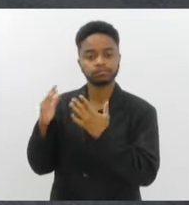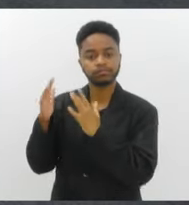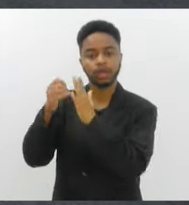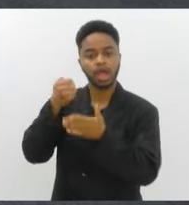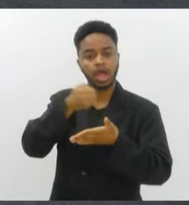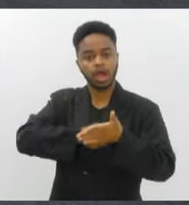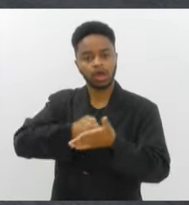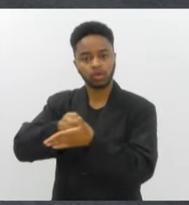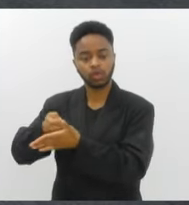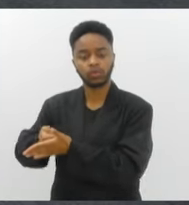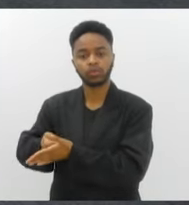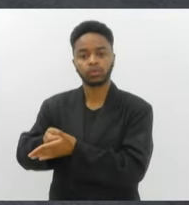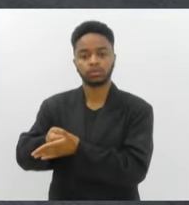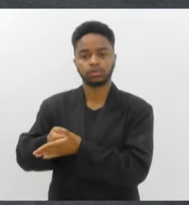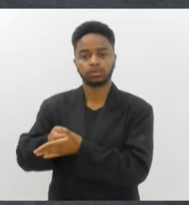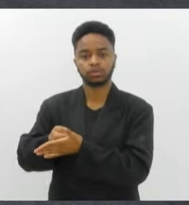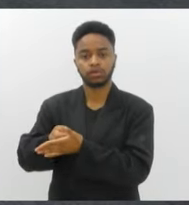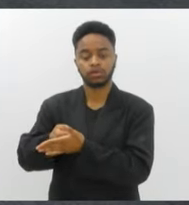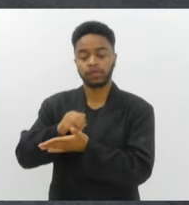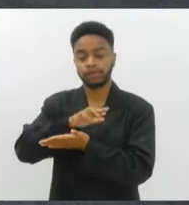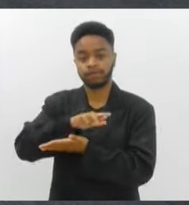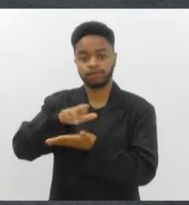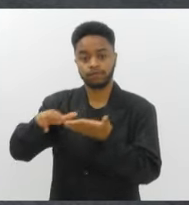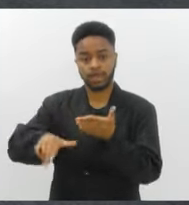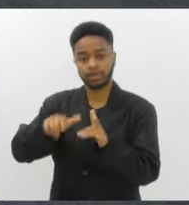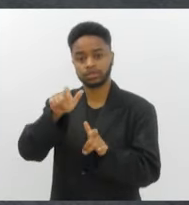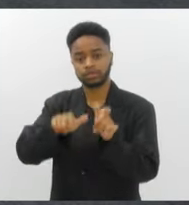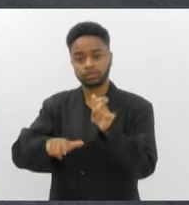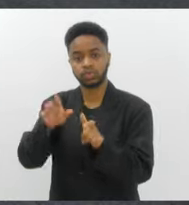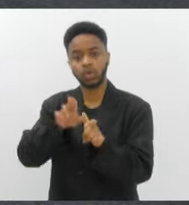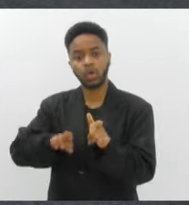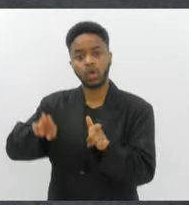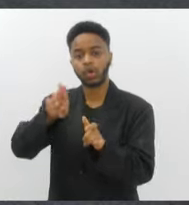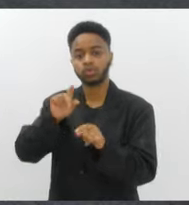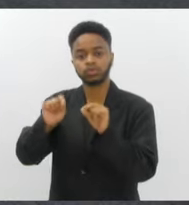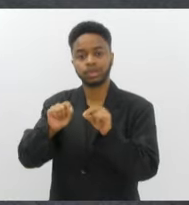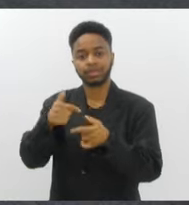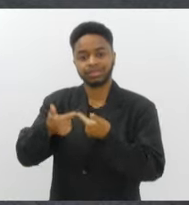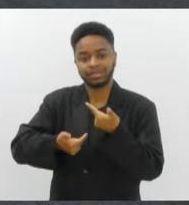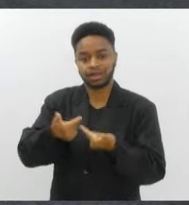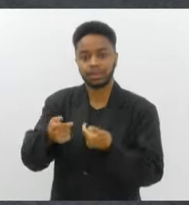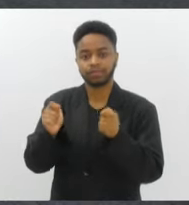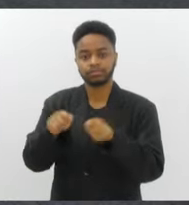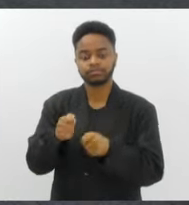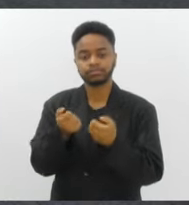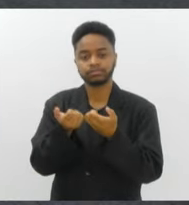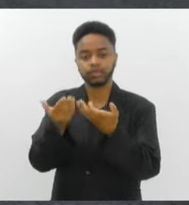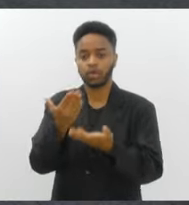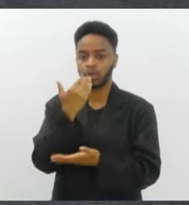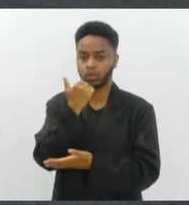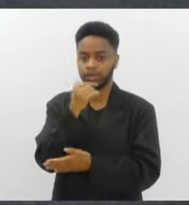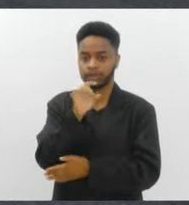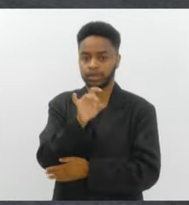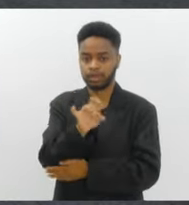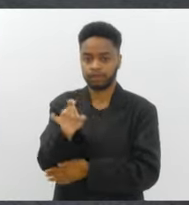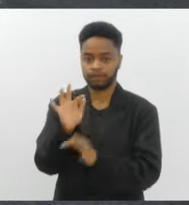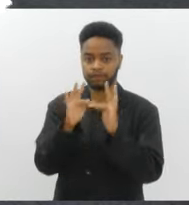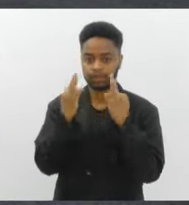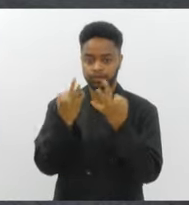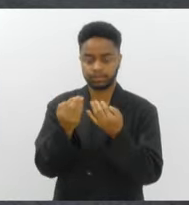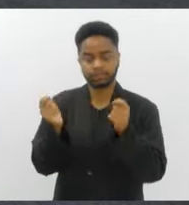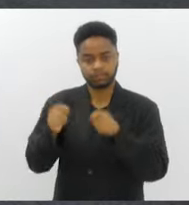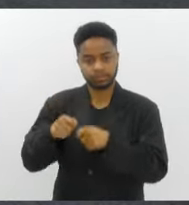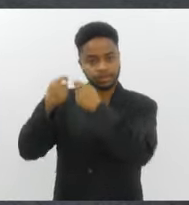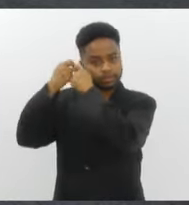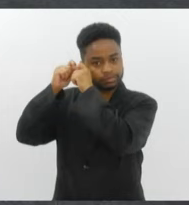de tantas que usam como ofício, usam para sustentar suas famílias a possibilidade de fazer a cabeça